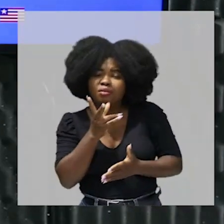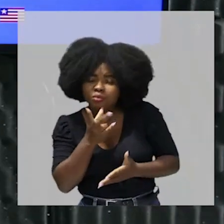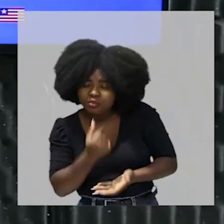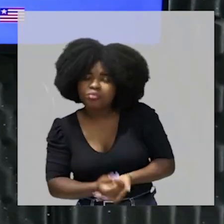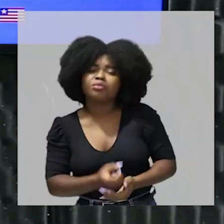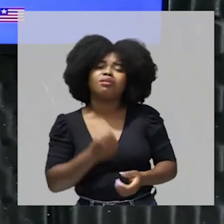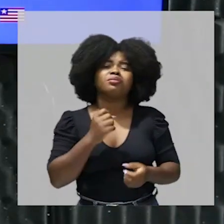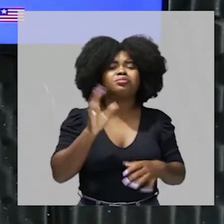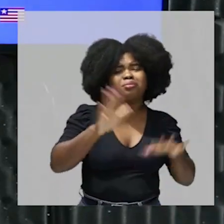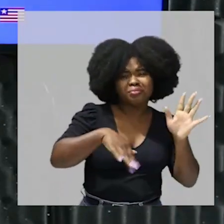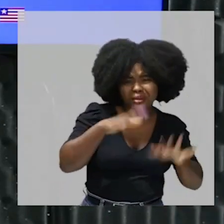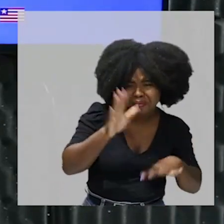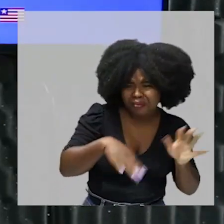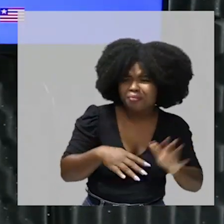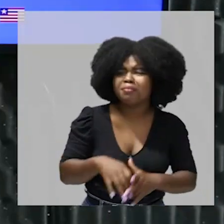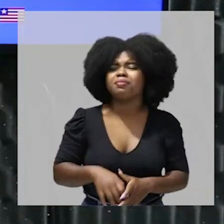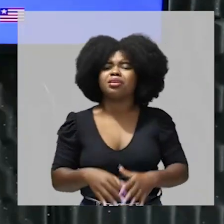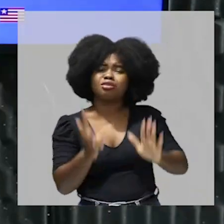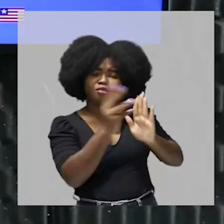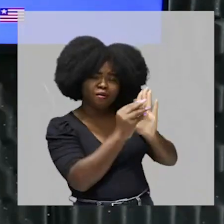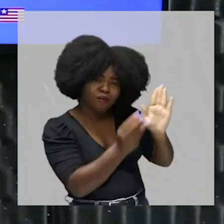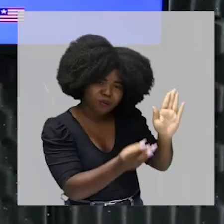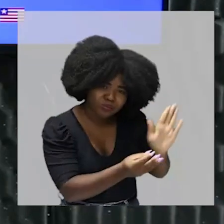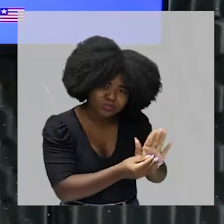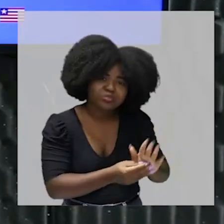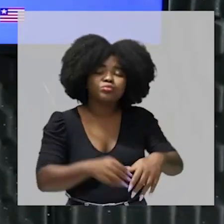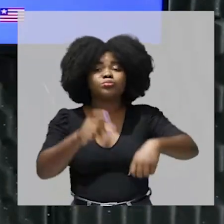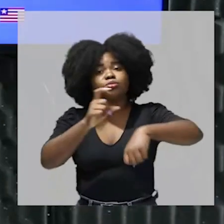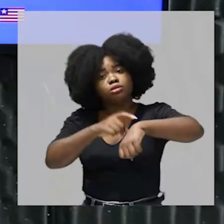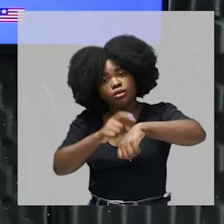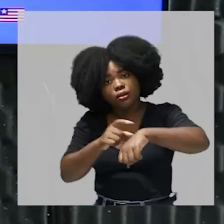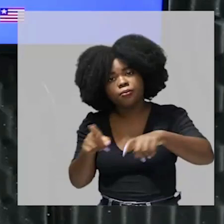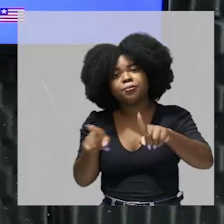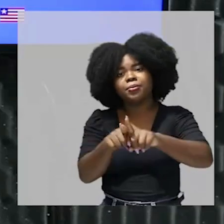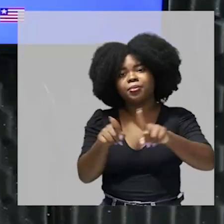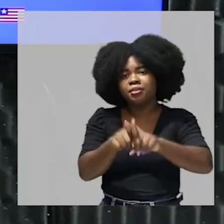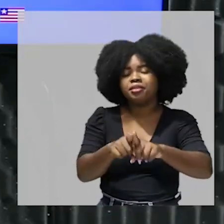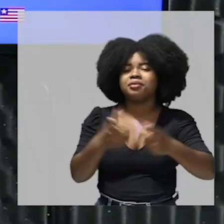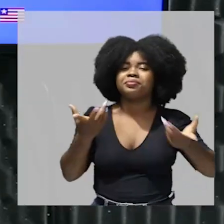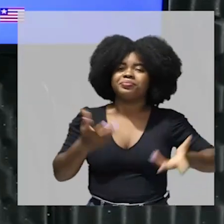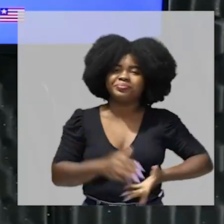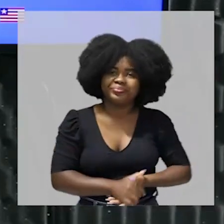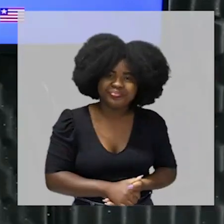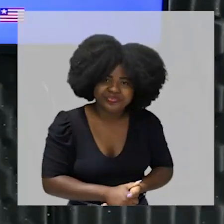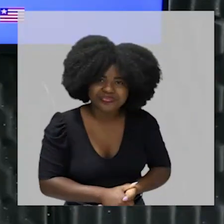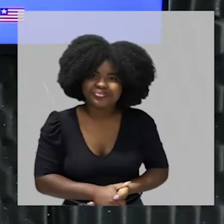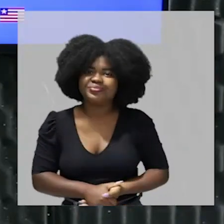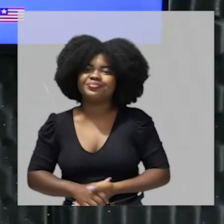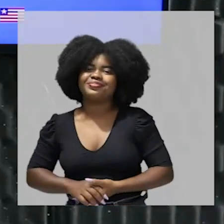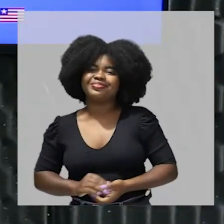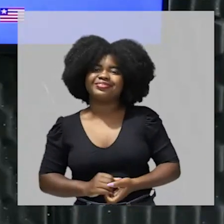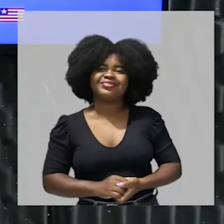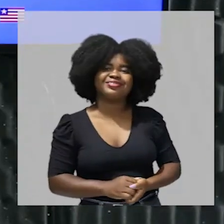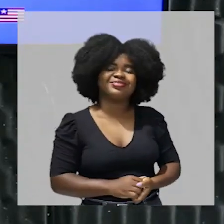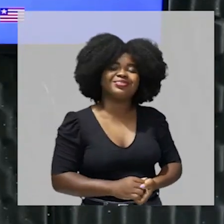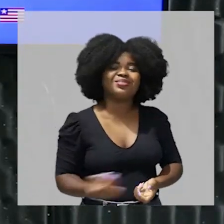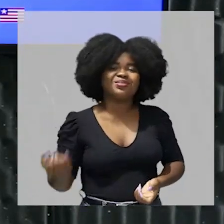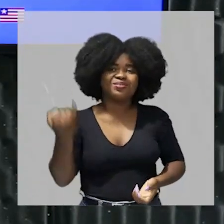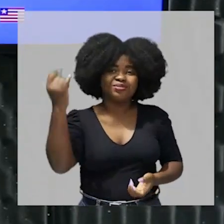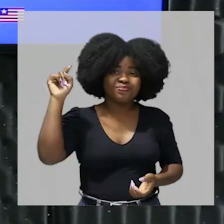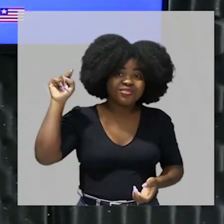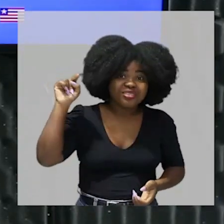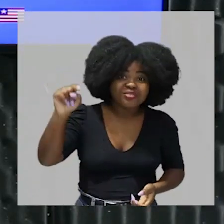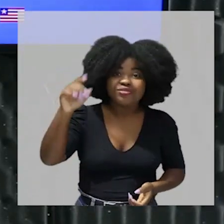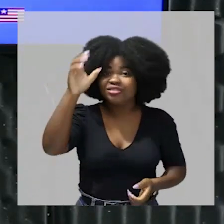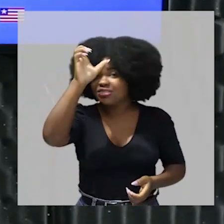depende do assunto né Depende do tempo a gente se encaixar dentro desse tempo certinho o importante